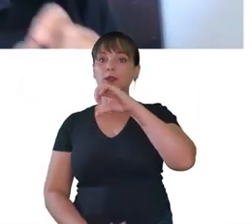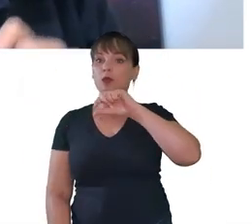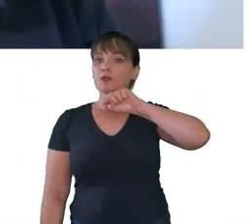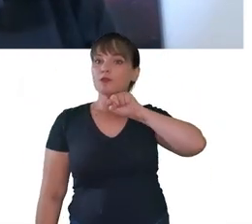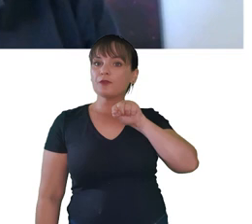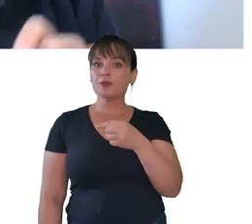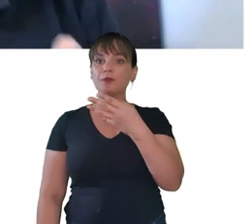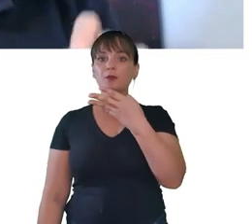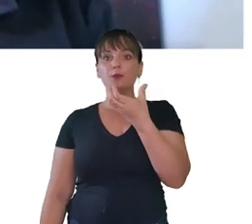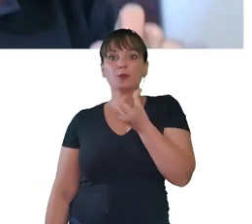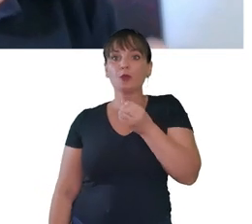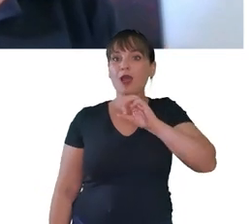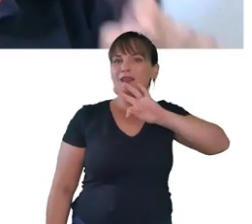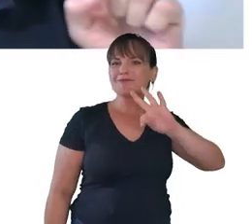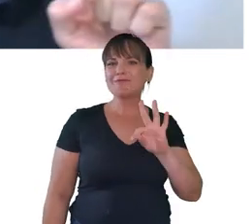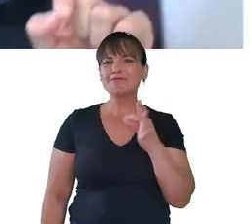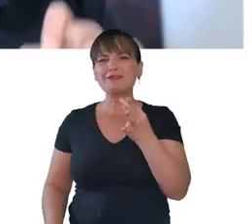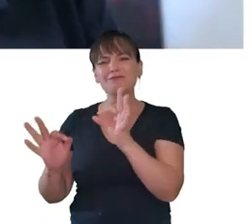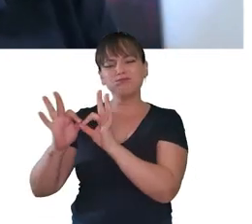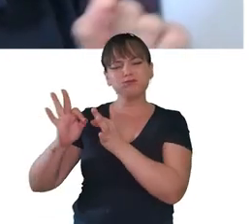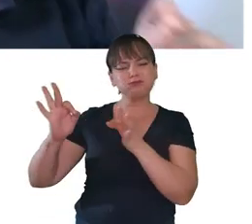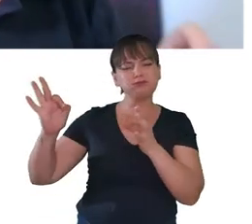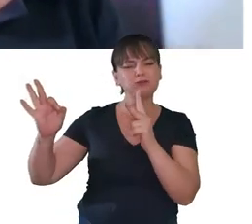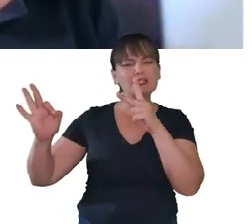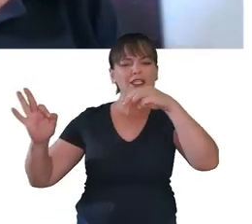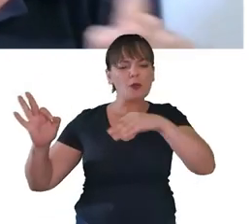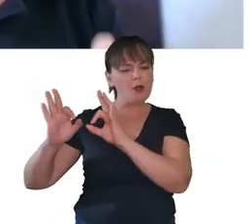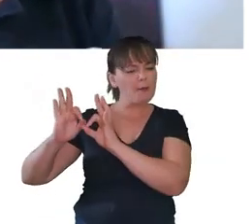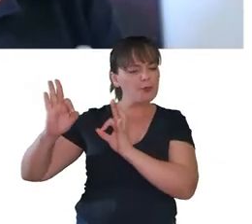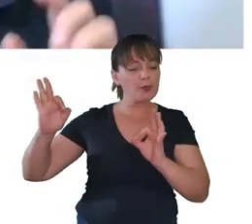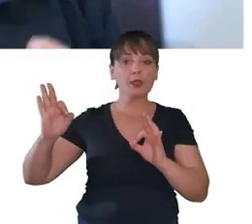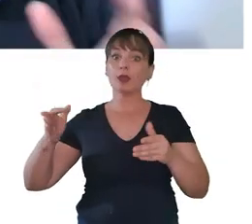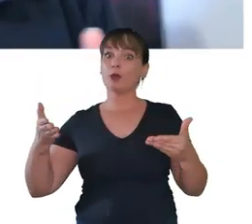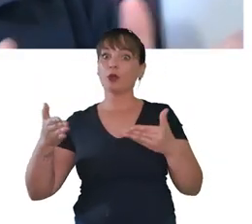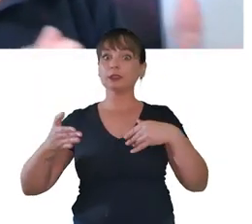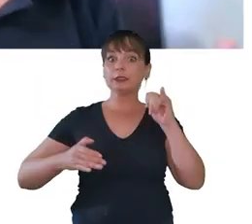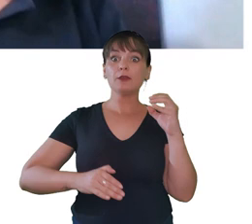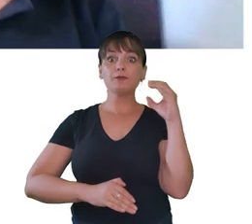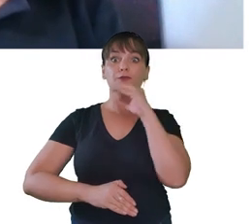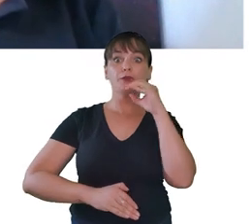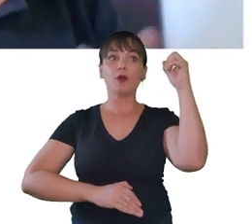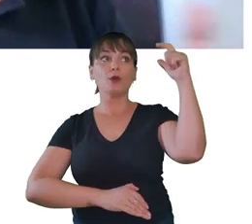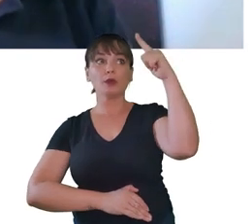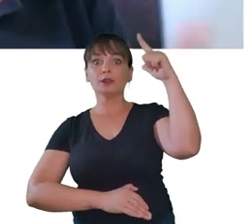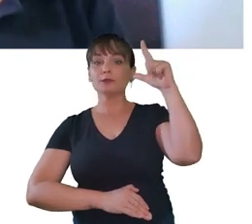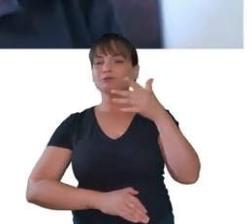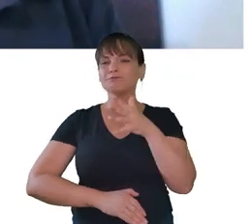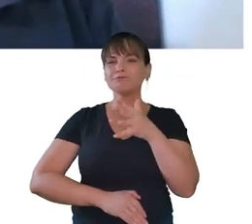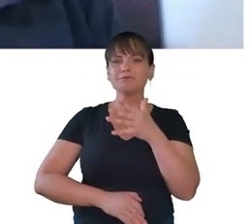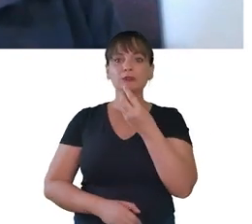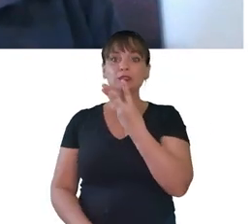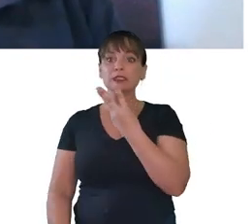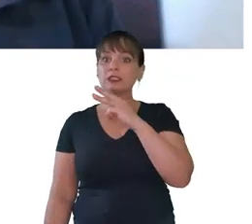a 9,46 trilhões de quilômetros. Pois, se a gente pegar a velocidade da luz no